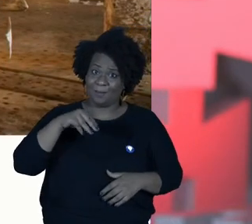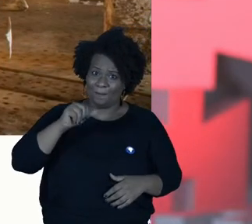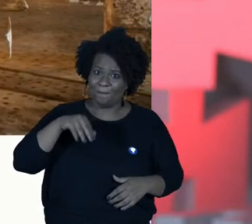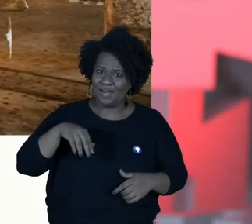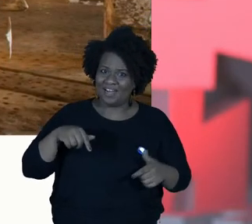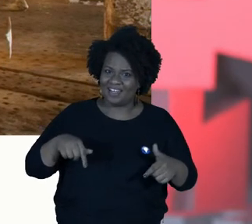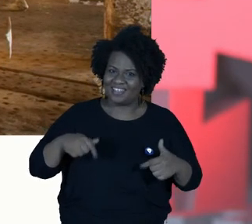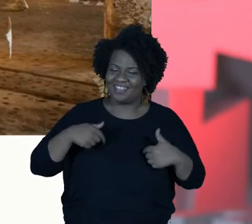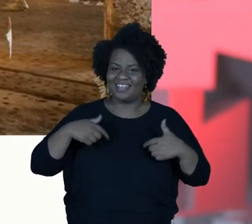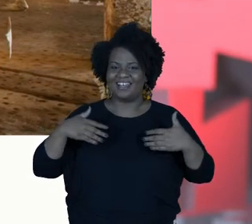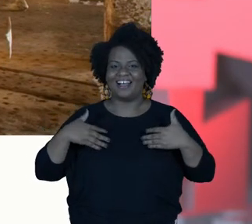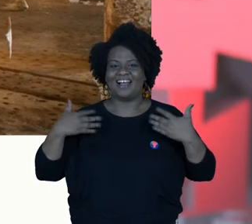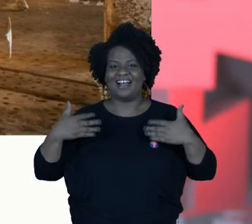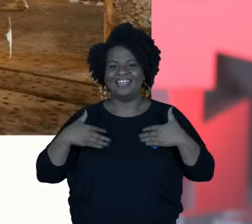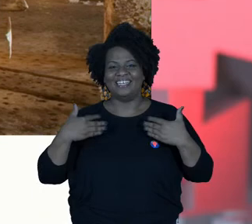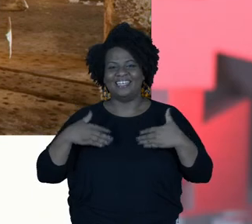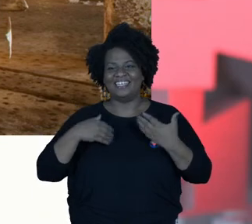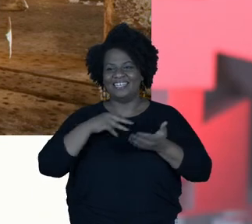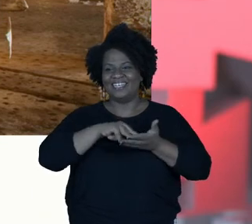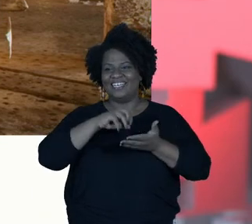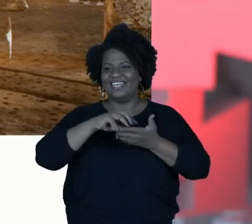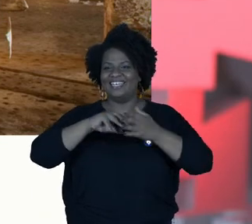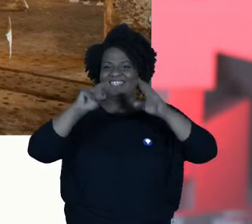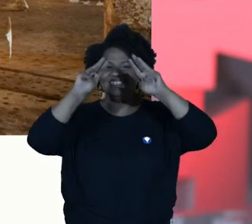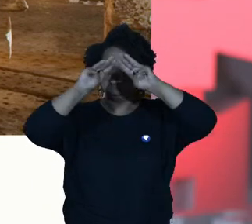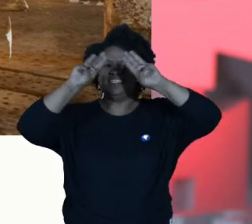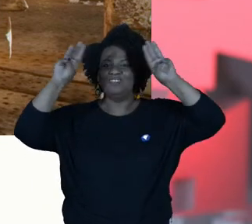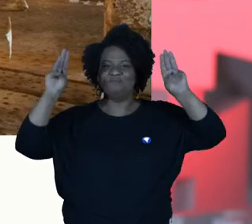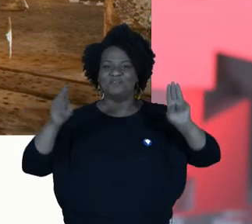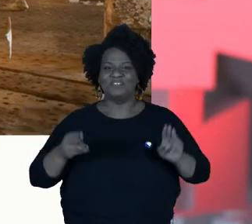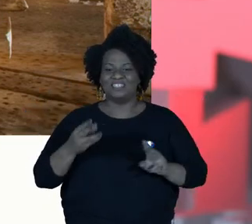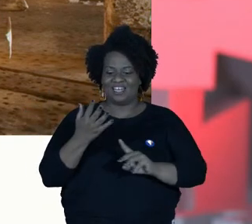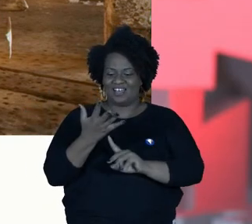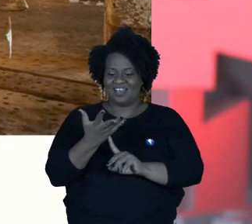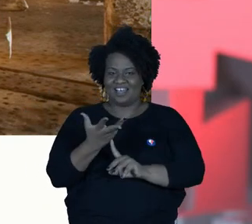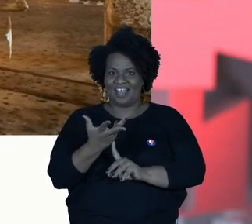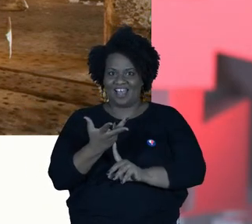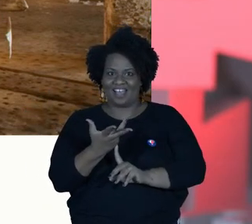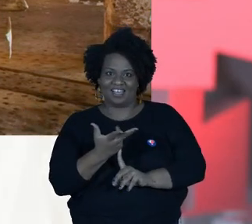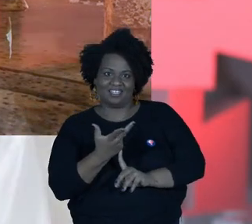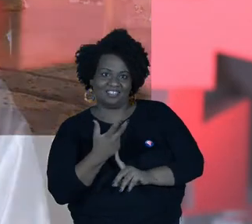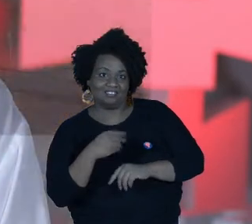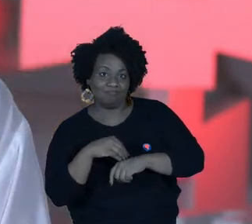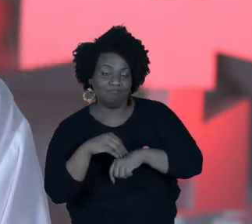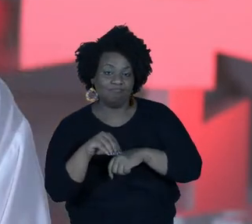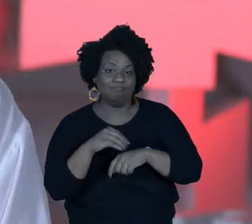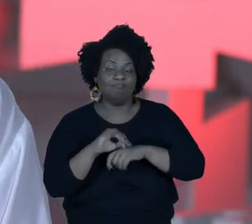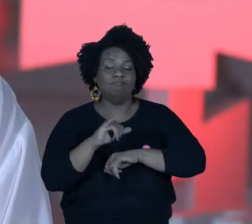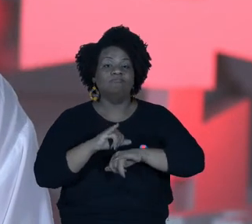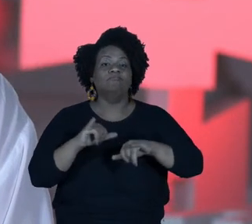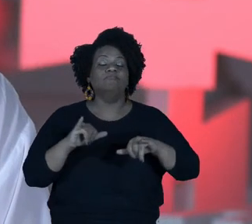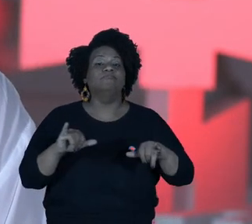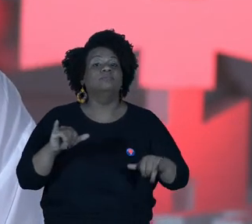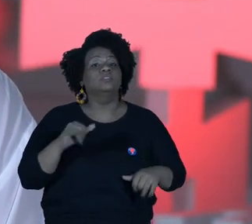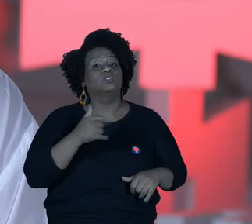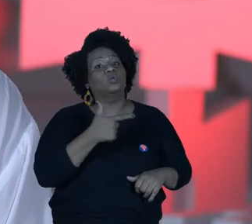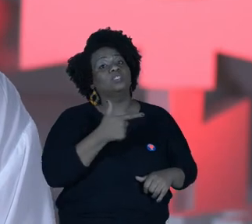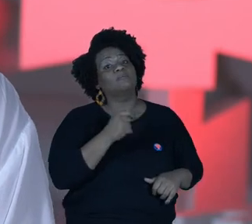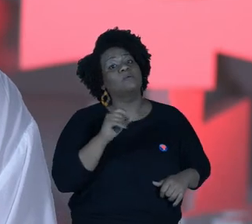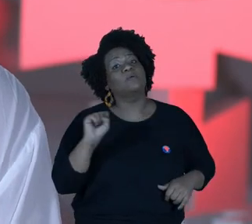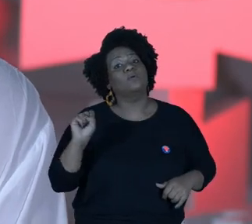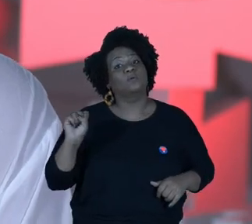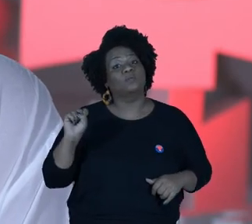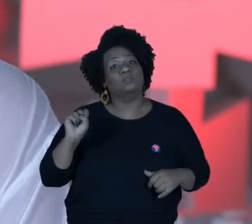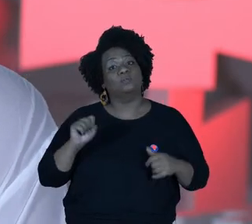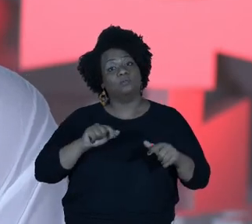MAM, né? Que alegria, aqui no Museu de Arte Moderna, para fazer essa transmissão. Esse trabalho é de 2008, foi